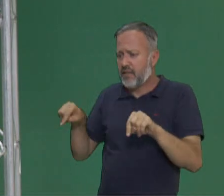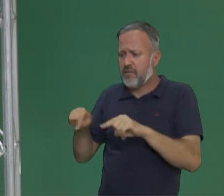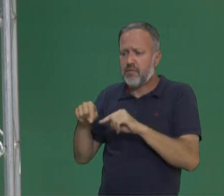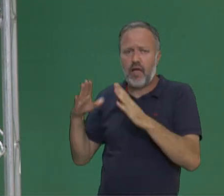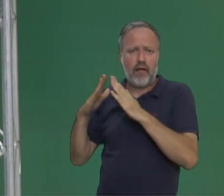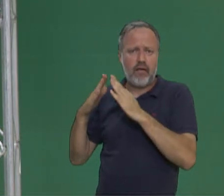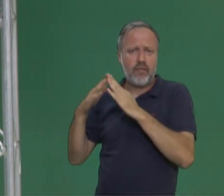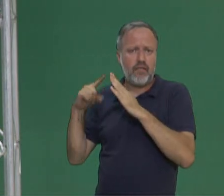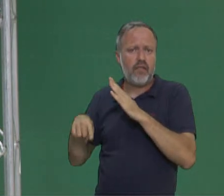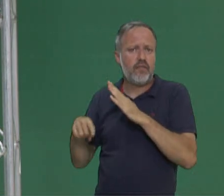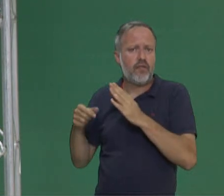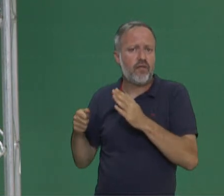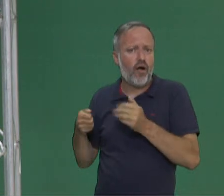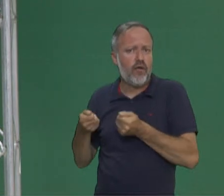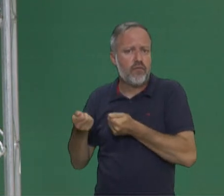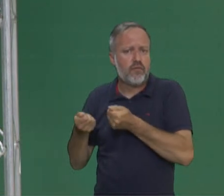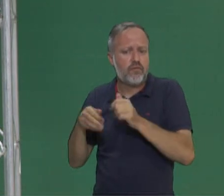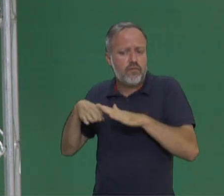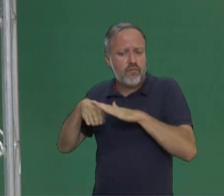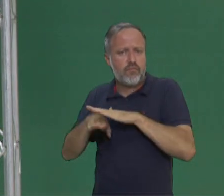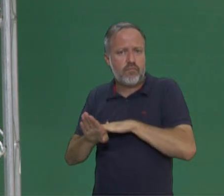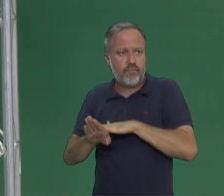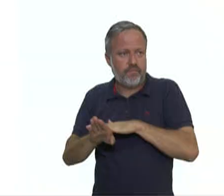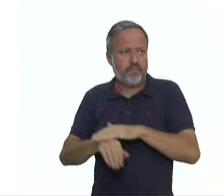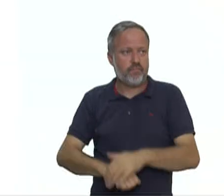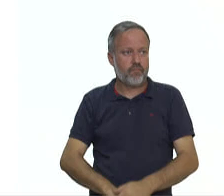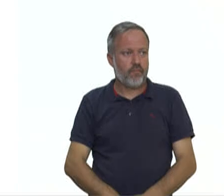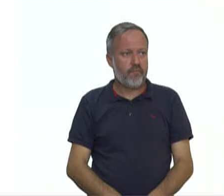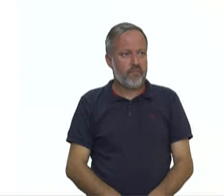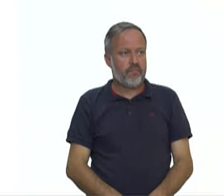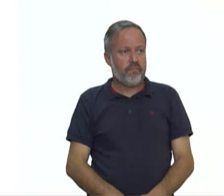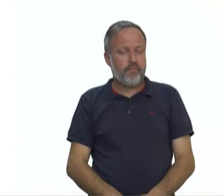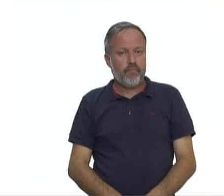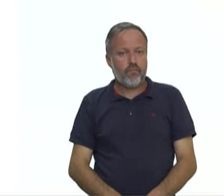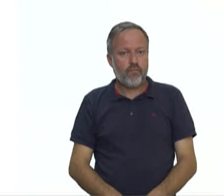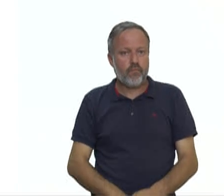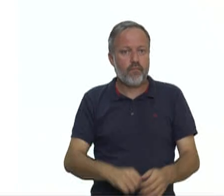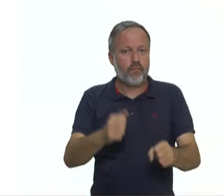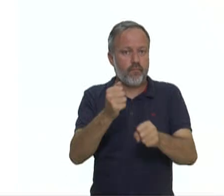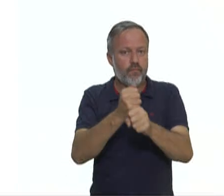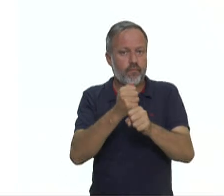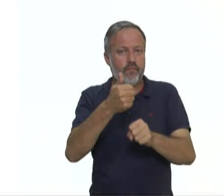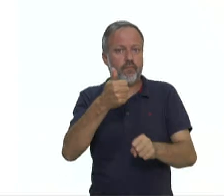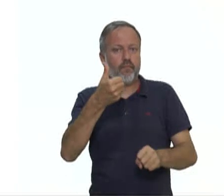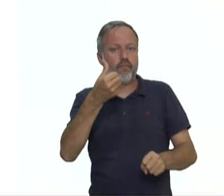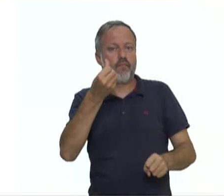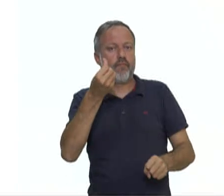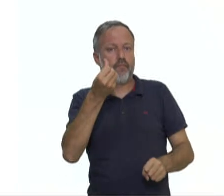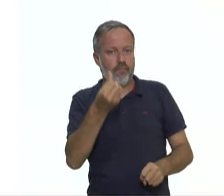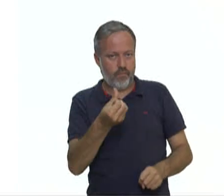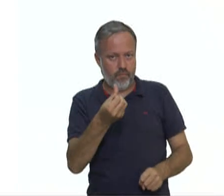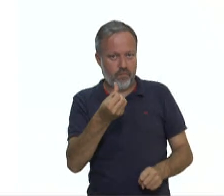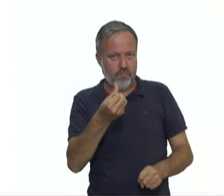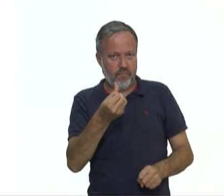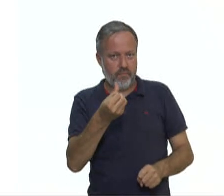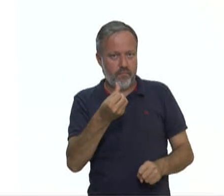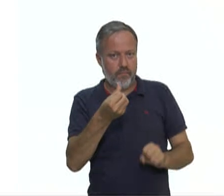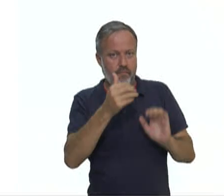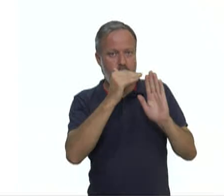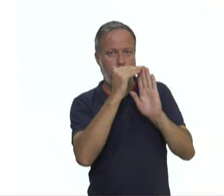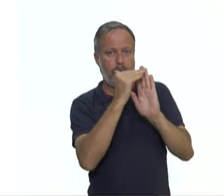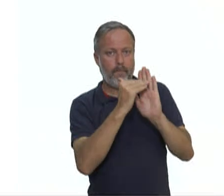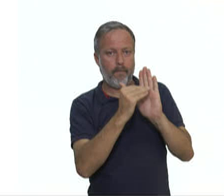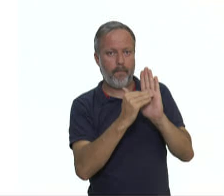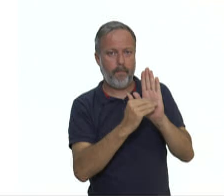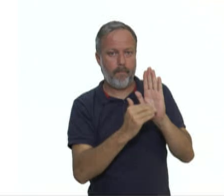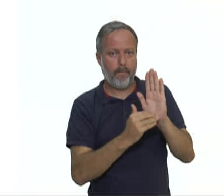tá? Veja só o que a reportagem nos diz. Em 2016, a tabela criada pelo químico